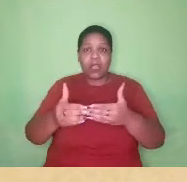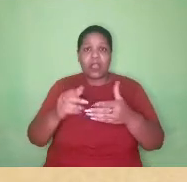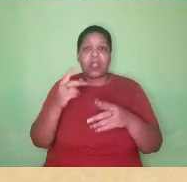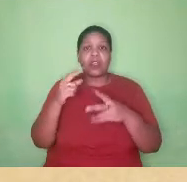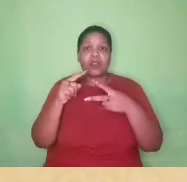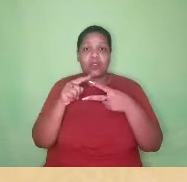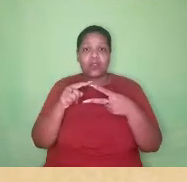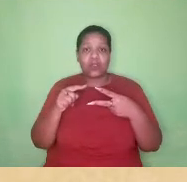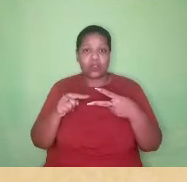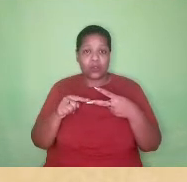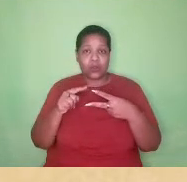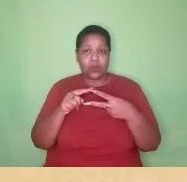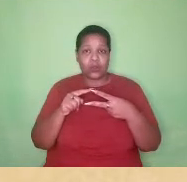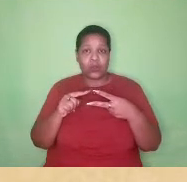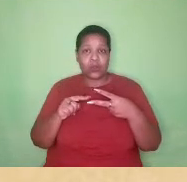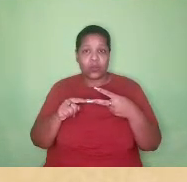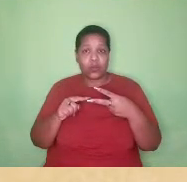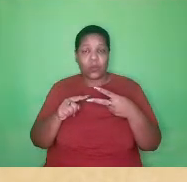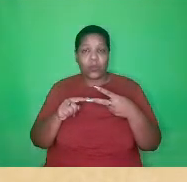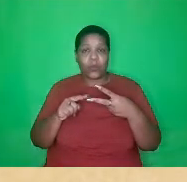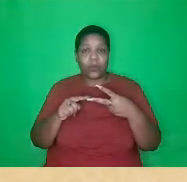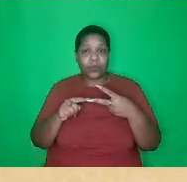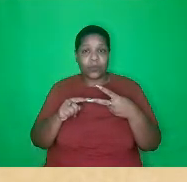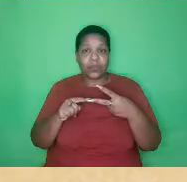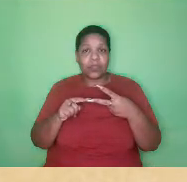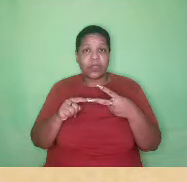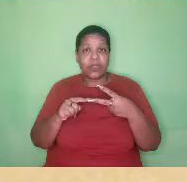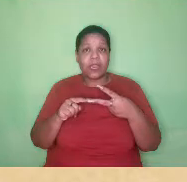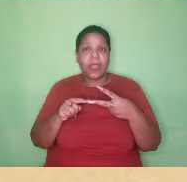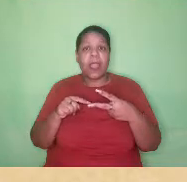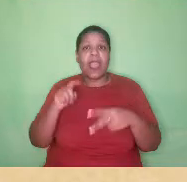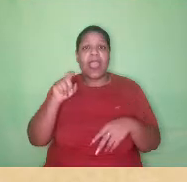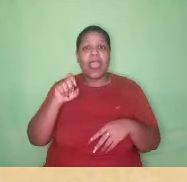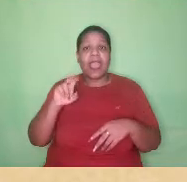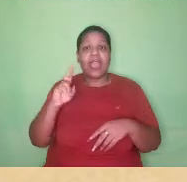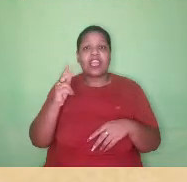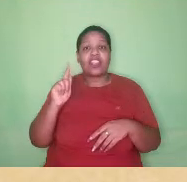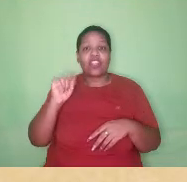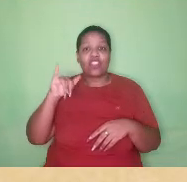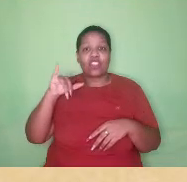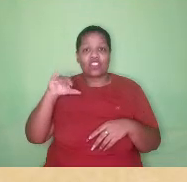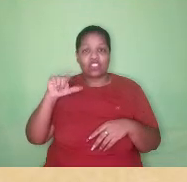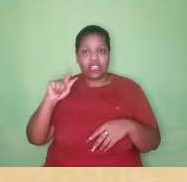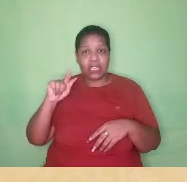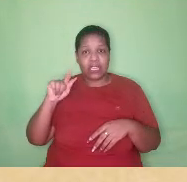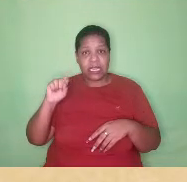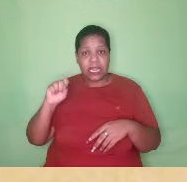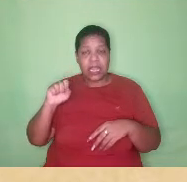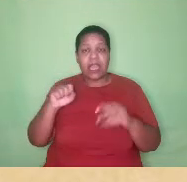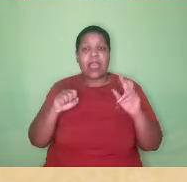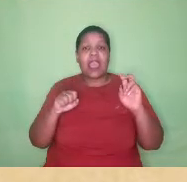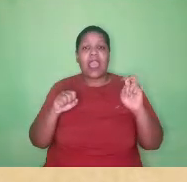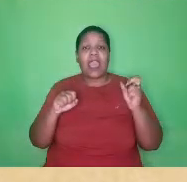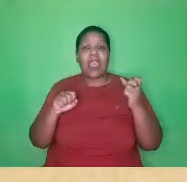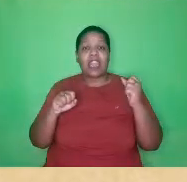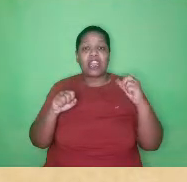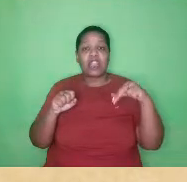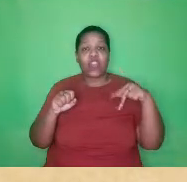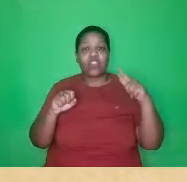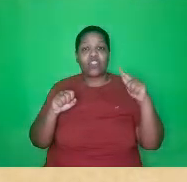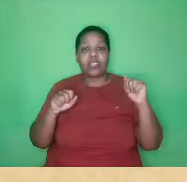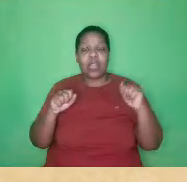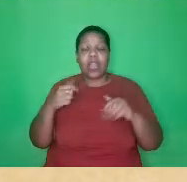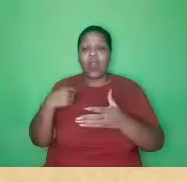dimensões. Uma dimensão exógena e uma dimensão endógena. Exógena, a compra de africanos,